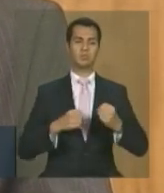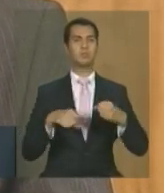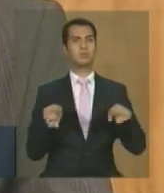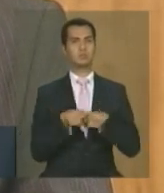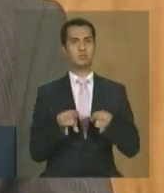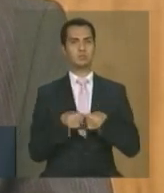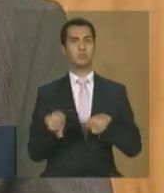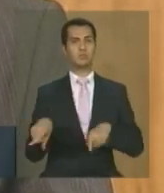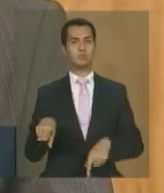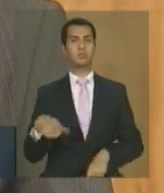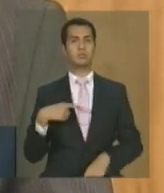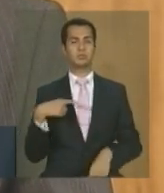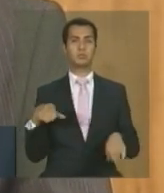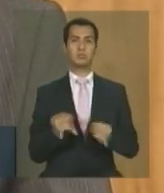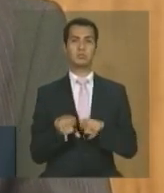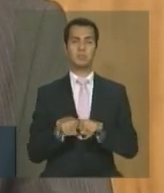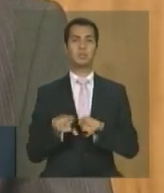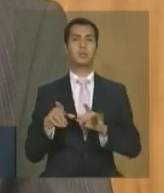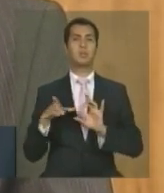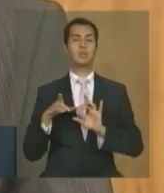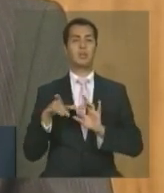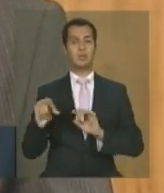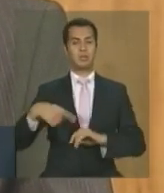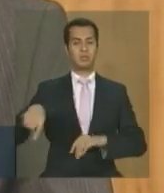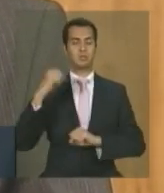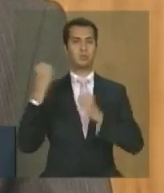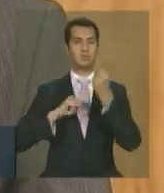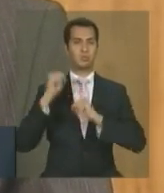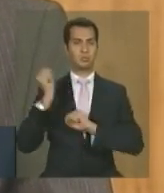É a cadeia mais longa e com mais relações interindustriais.